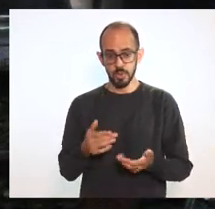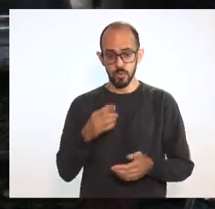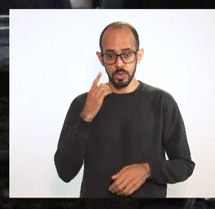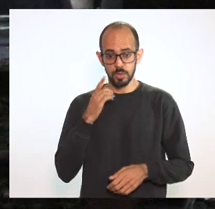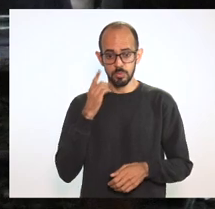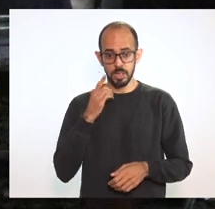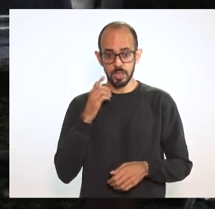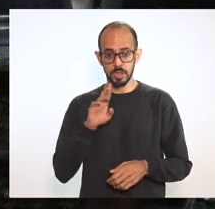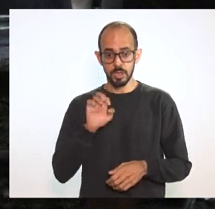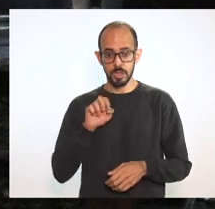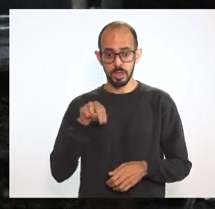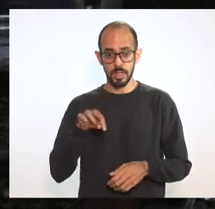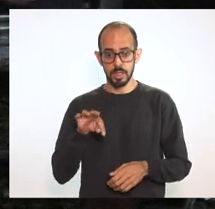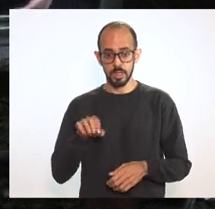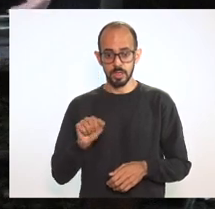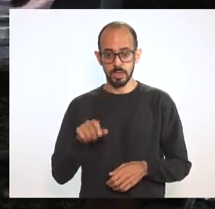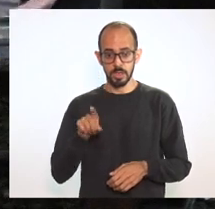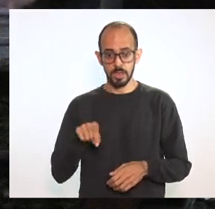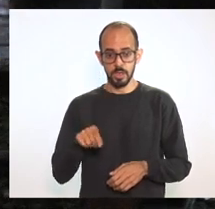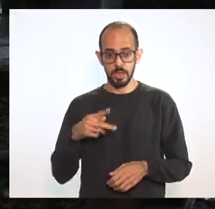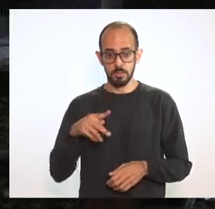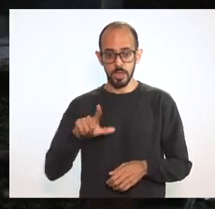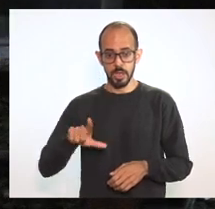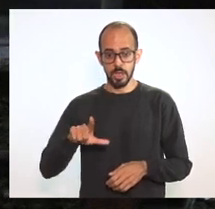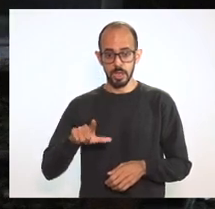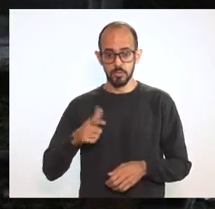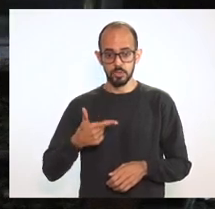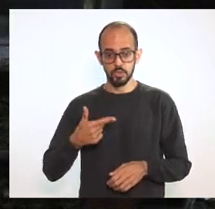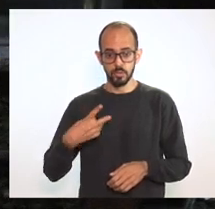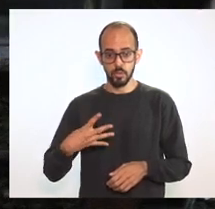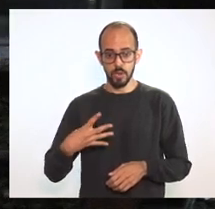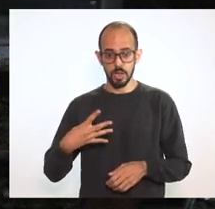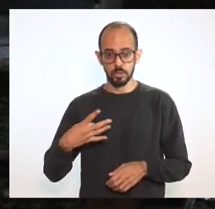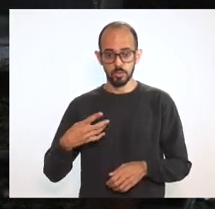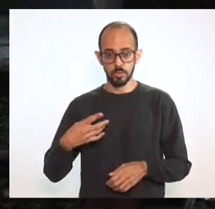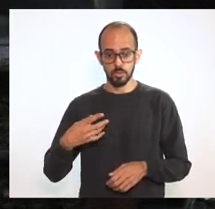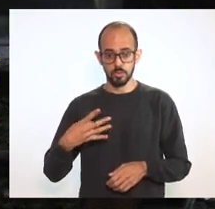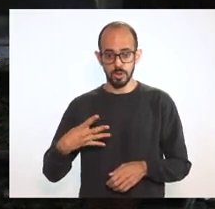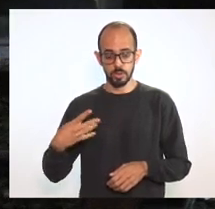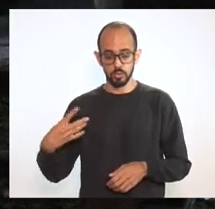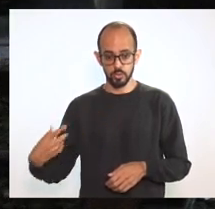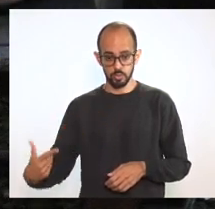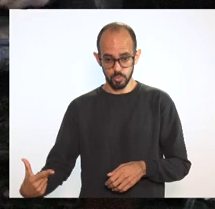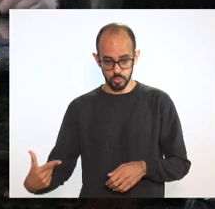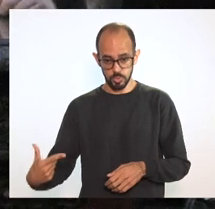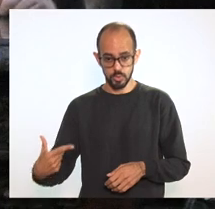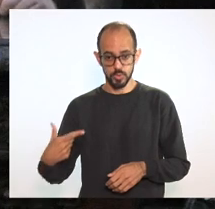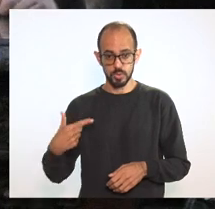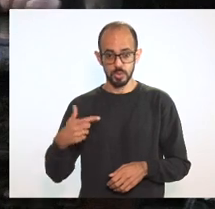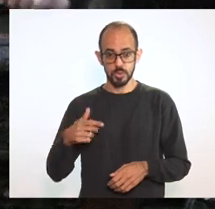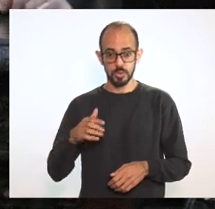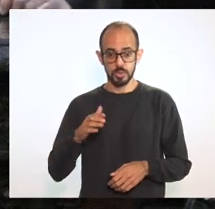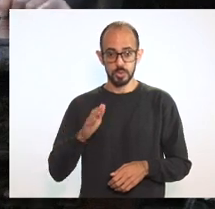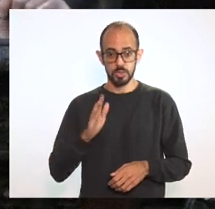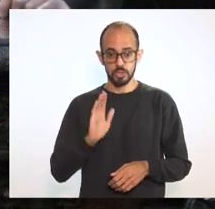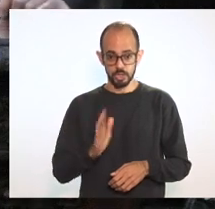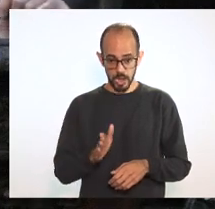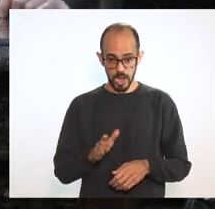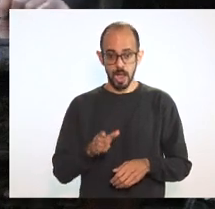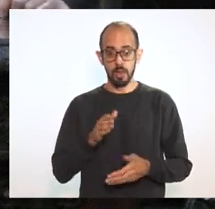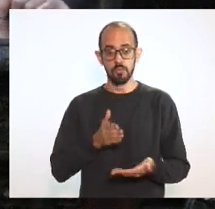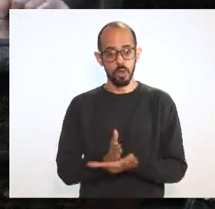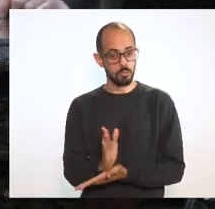era o 2442. Isso. Eu pedi assessoria para certificar do projeto. Inclusive, esse 2442 já virou, inclusive,